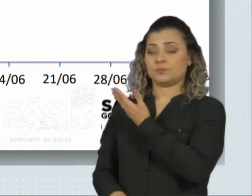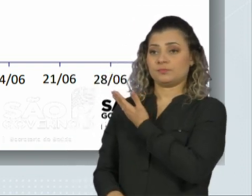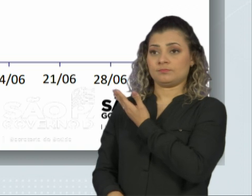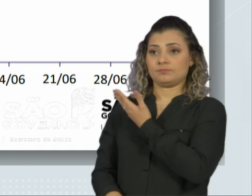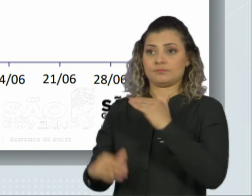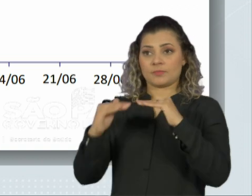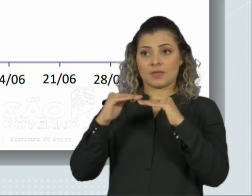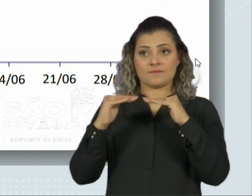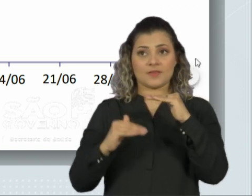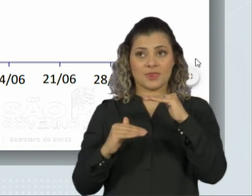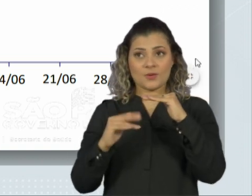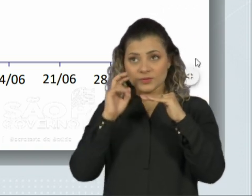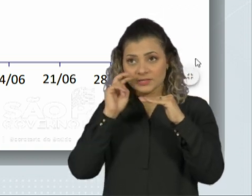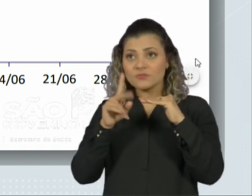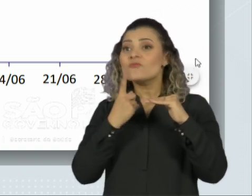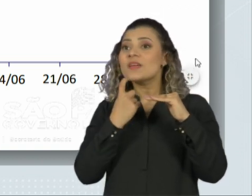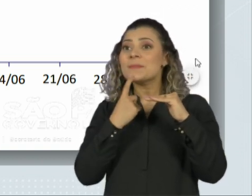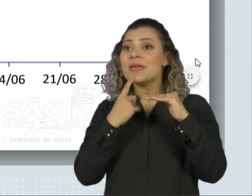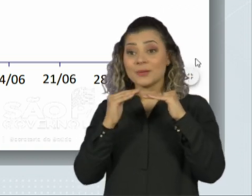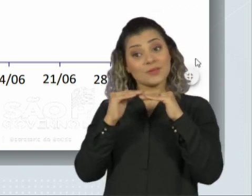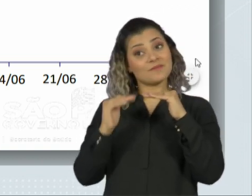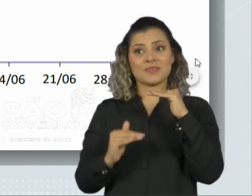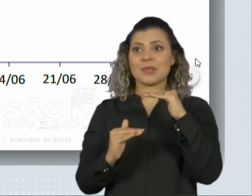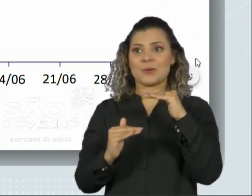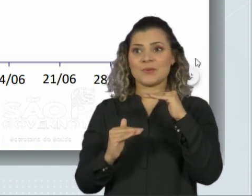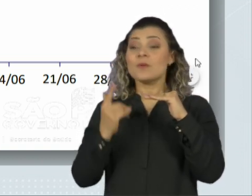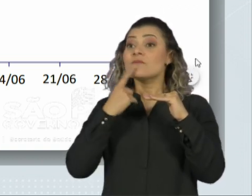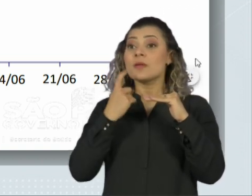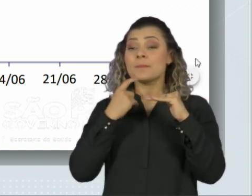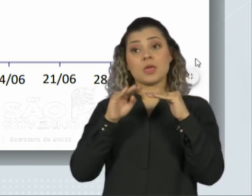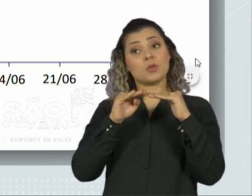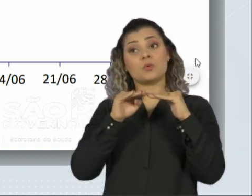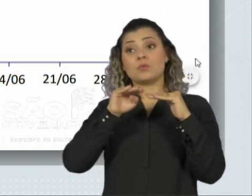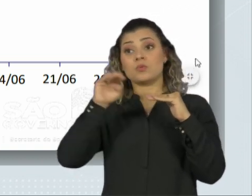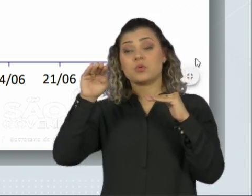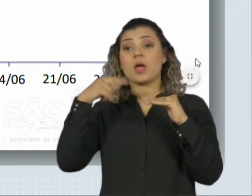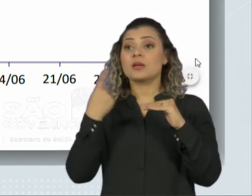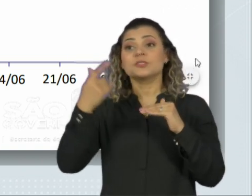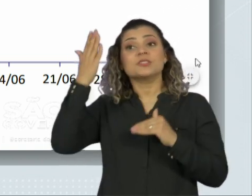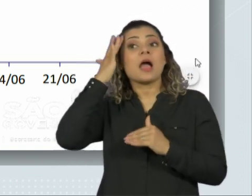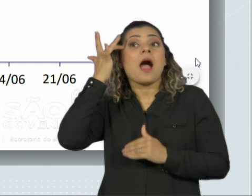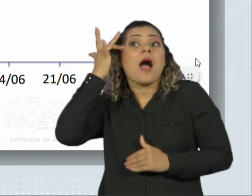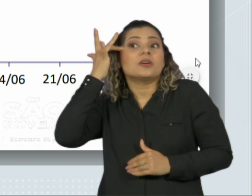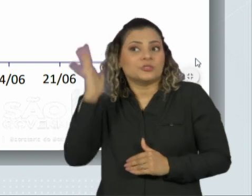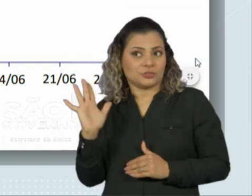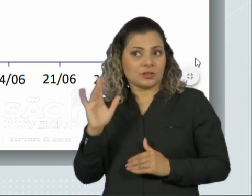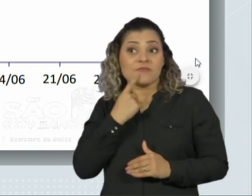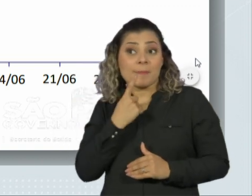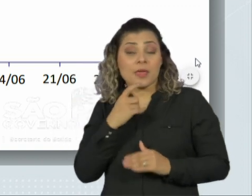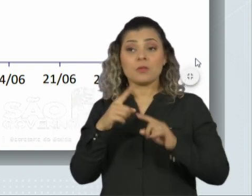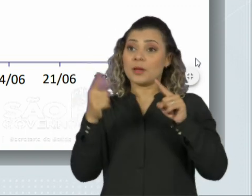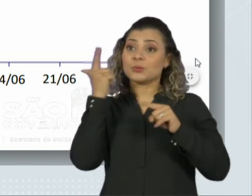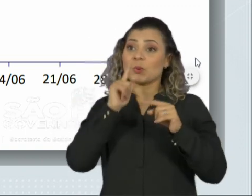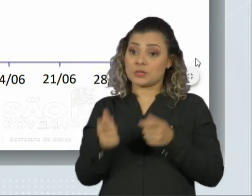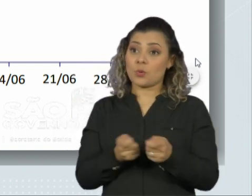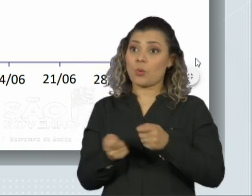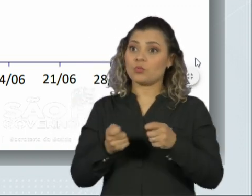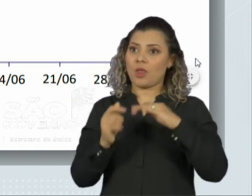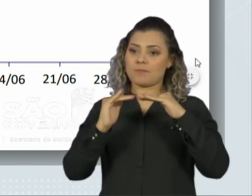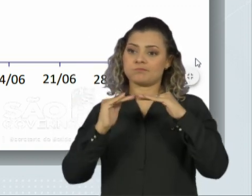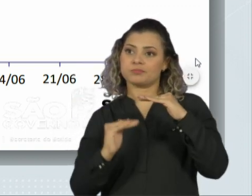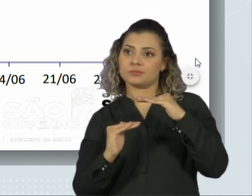inferior do espectro de cenário previsto para o mês de junho. Tudo isso